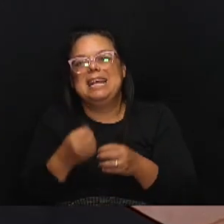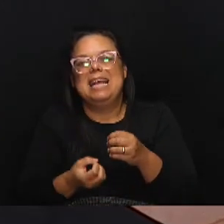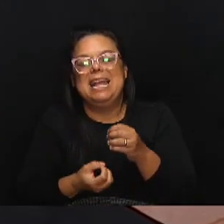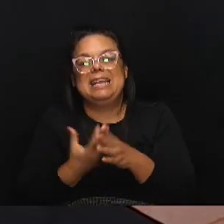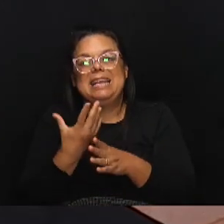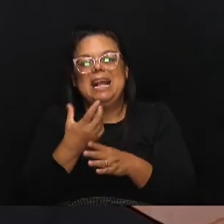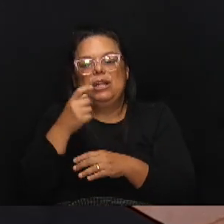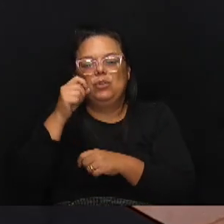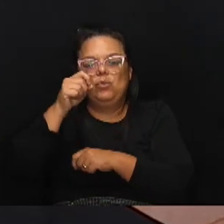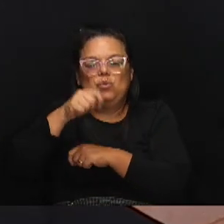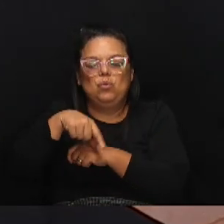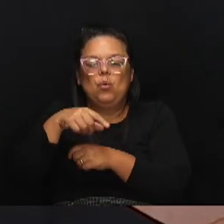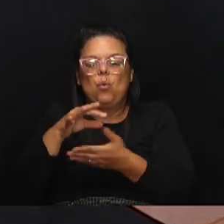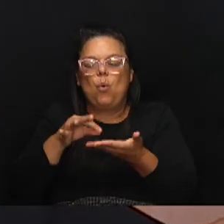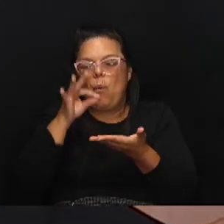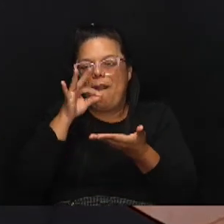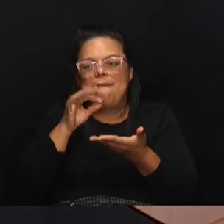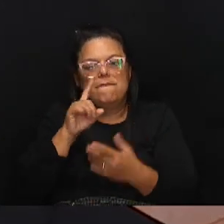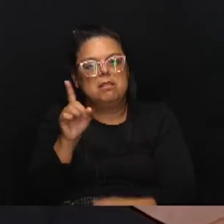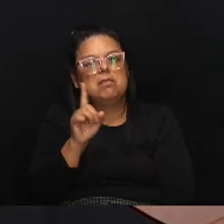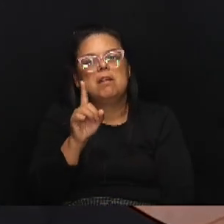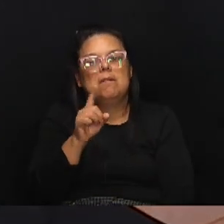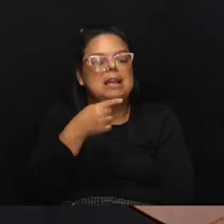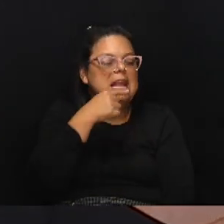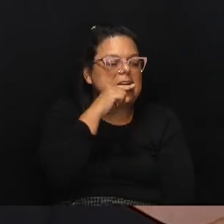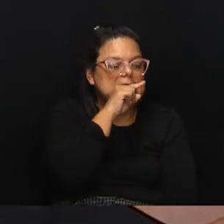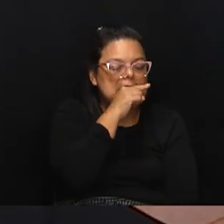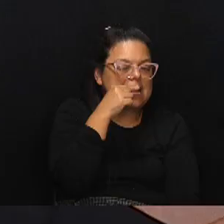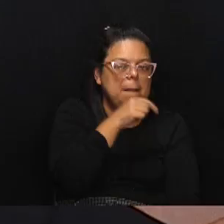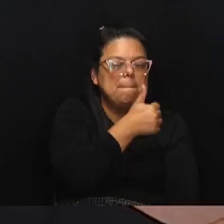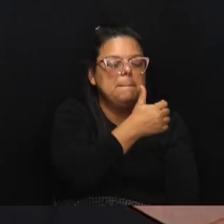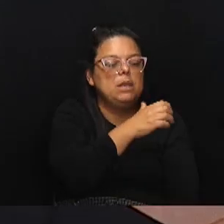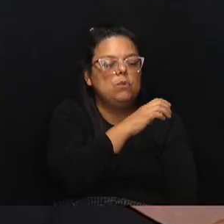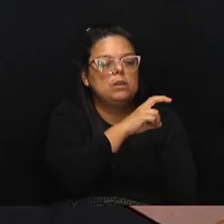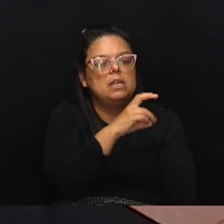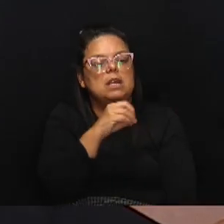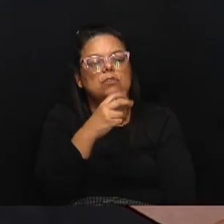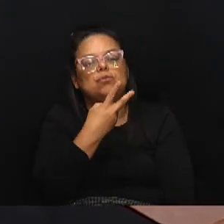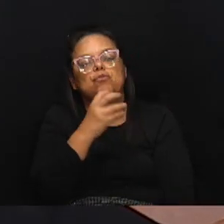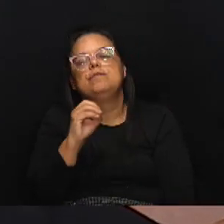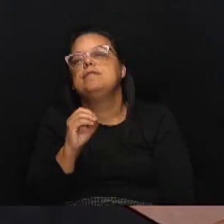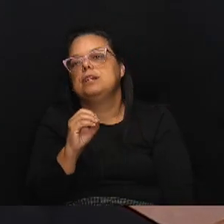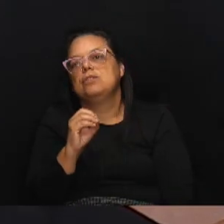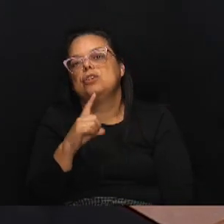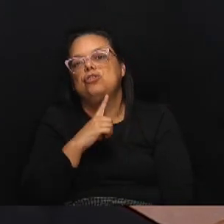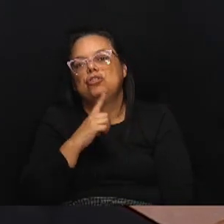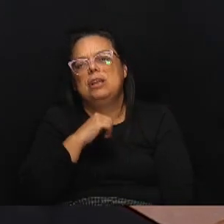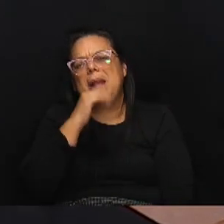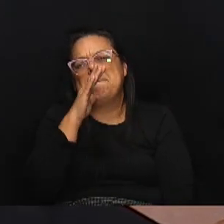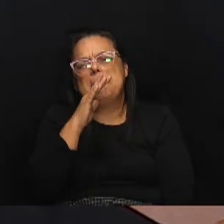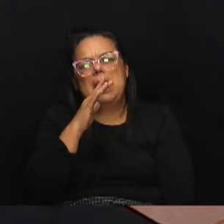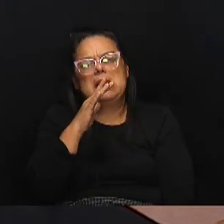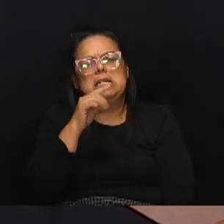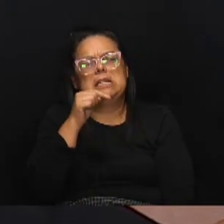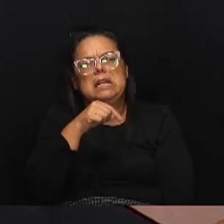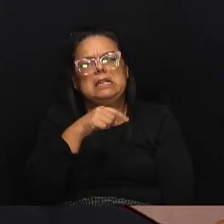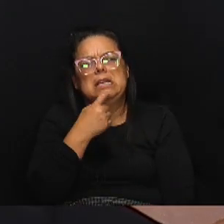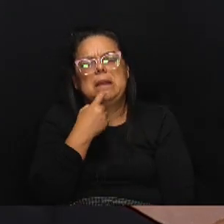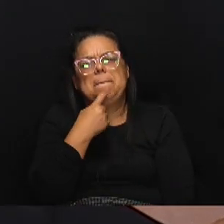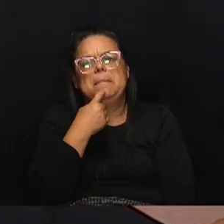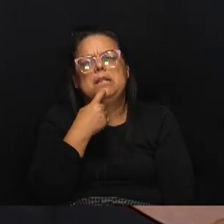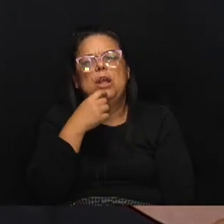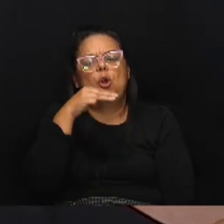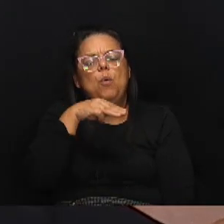café é a cana-de-açúcar, né? Em 1820, se não me engano, tinha mais de 80 moendas em Campinas.